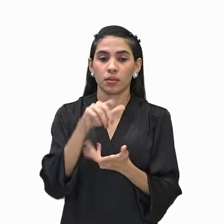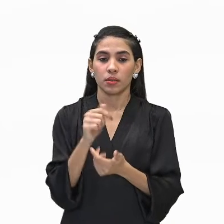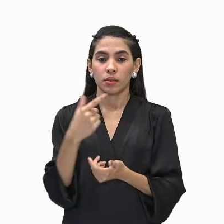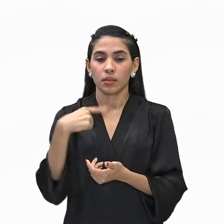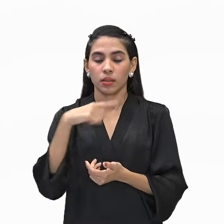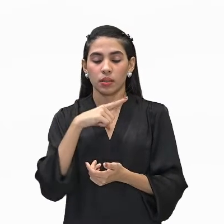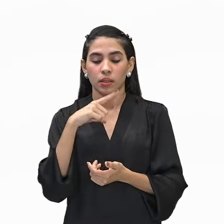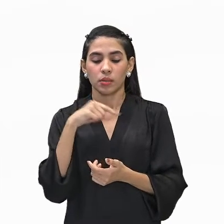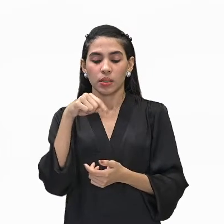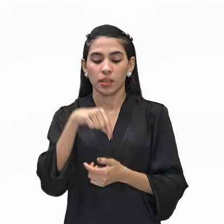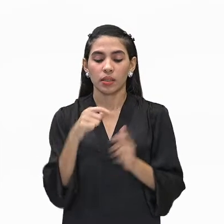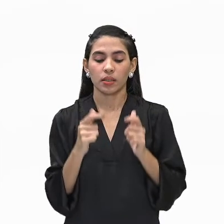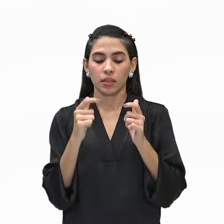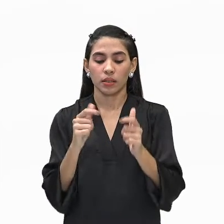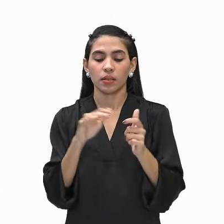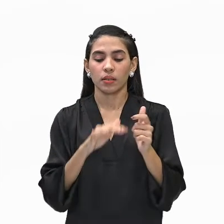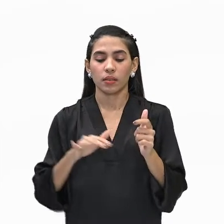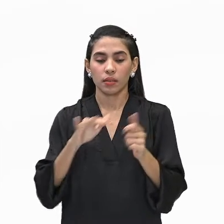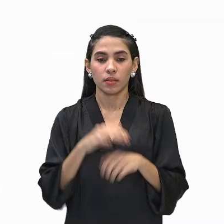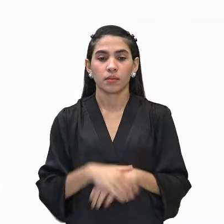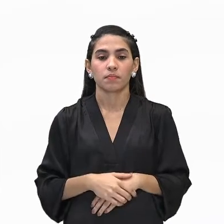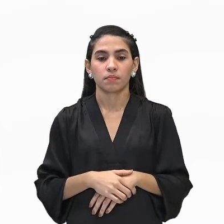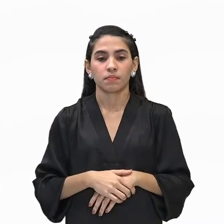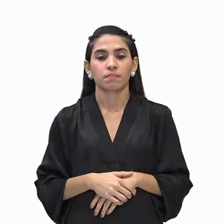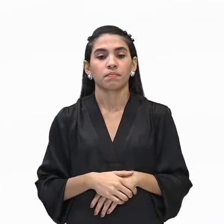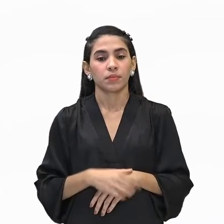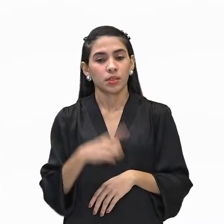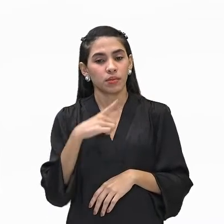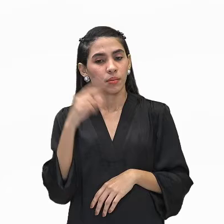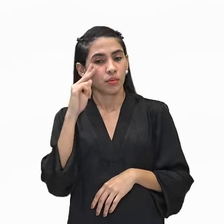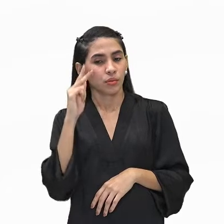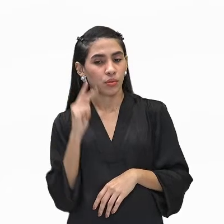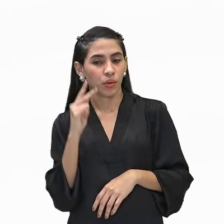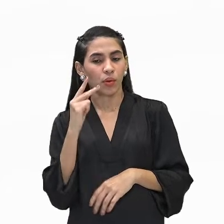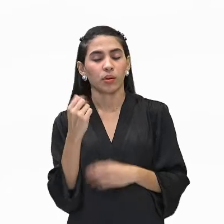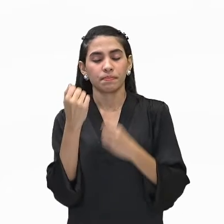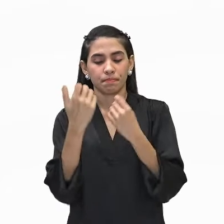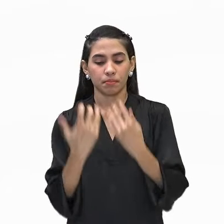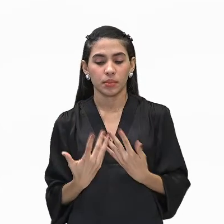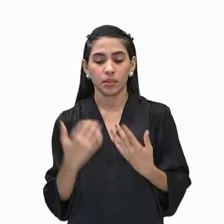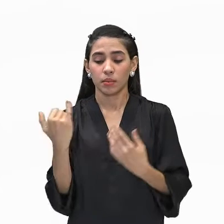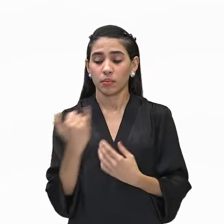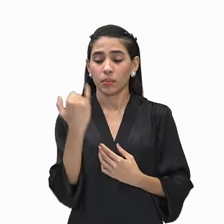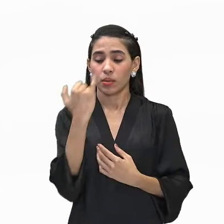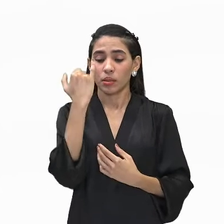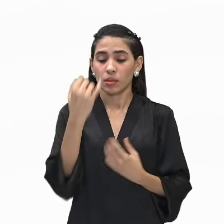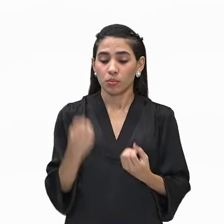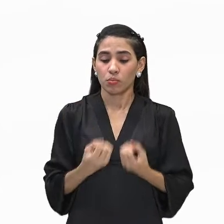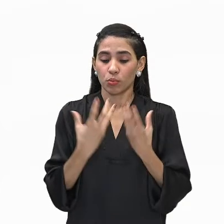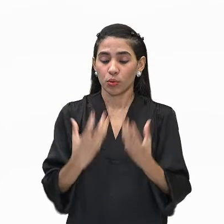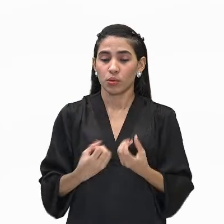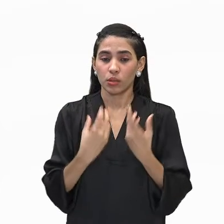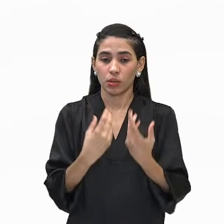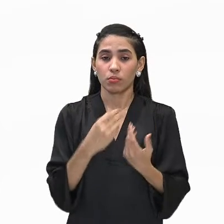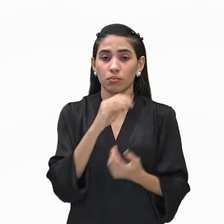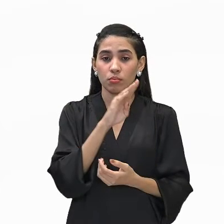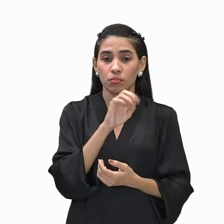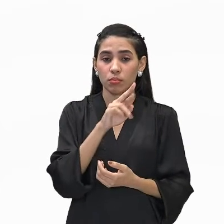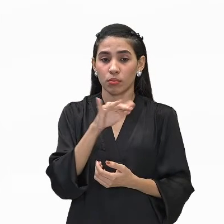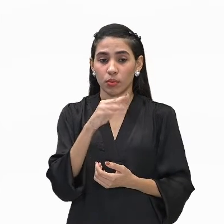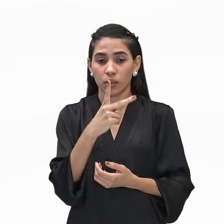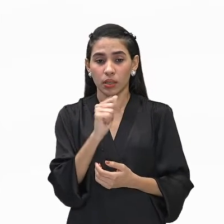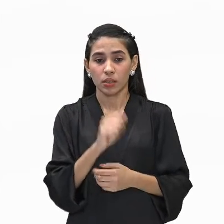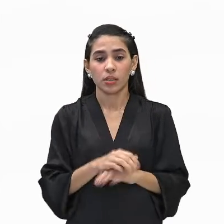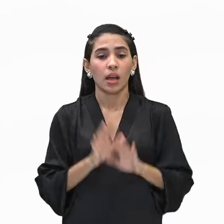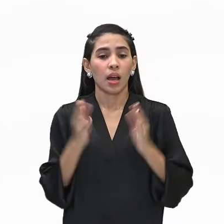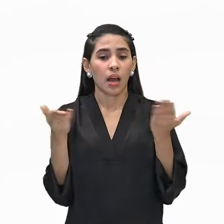nossa região, passamos pela história, retratando um pouco sobre a questão da importância da produção da borracha, e agora, a